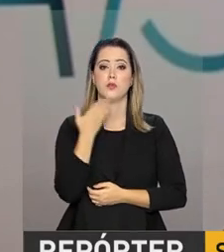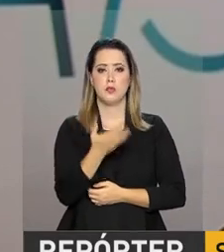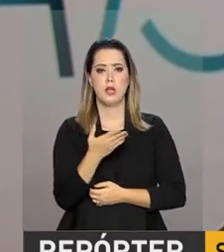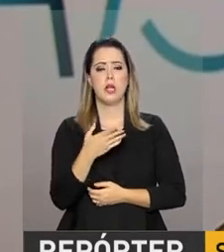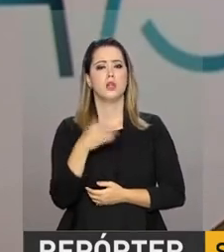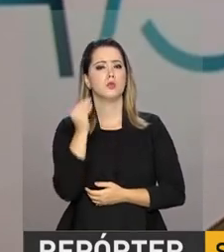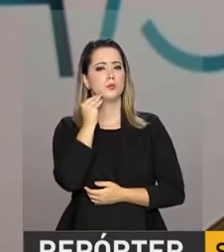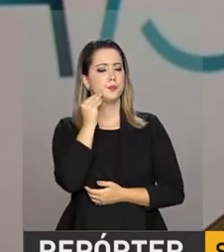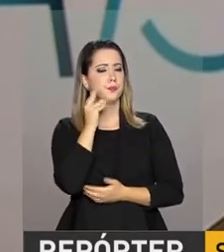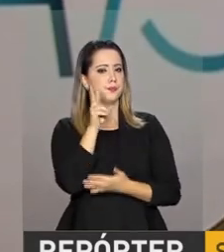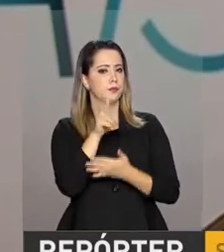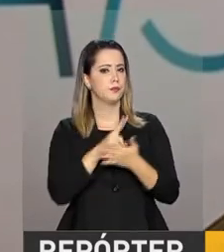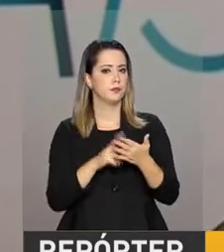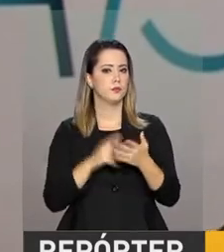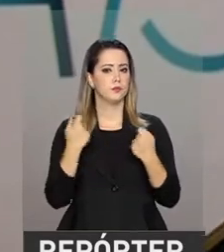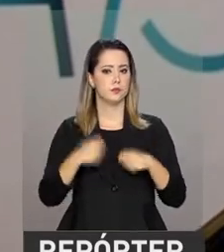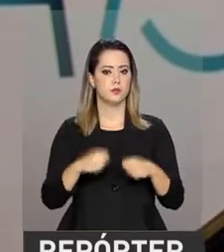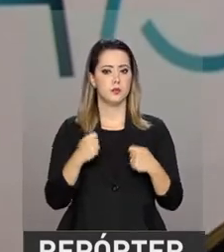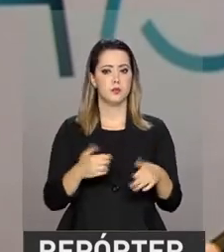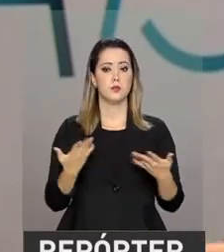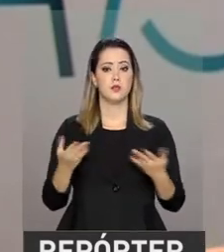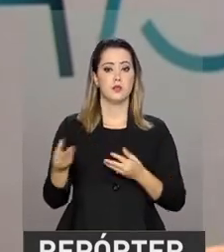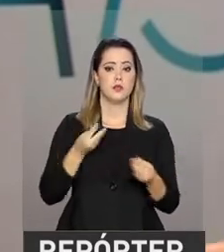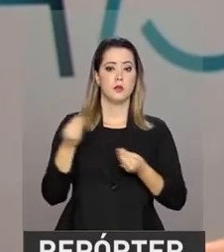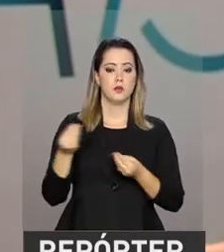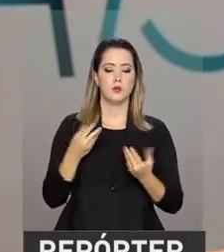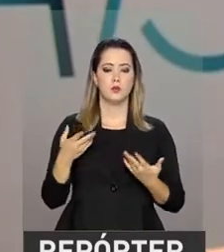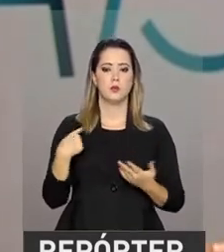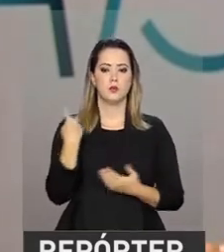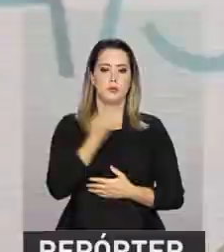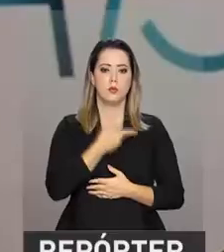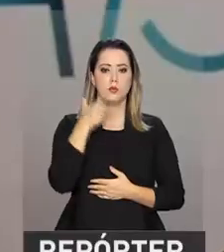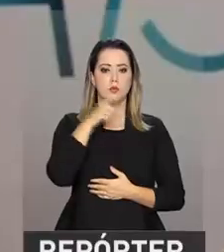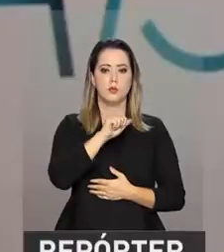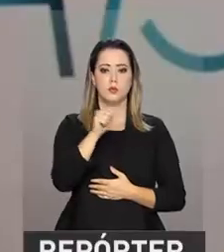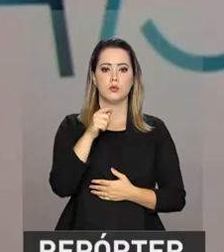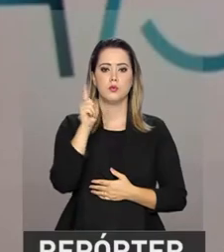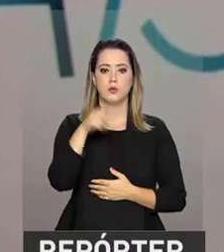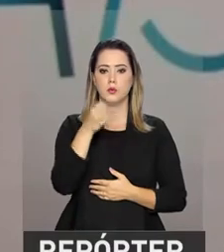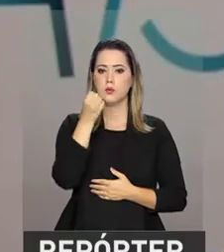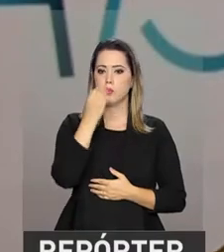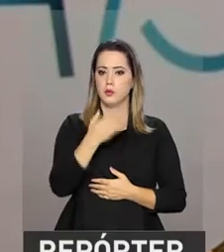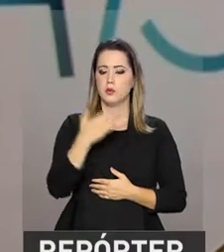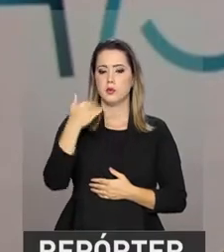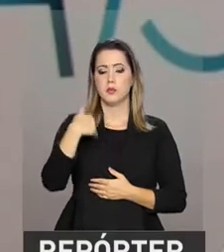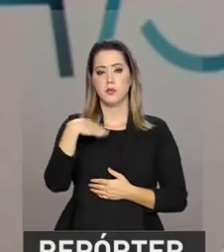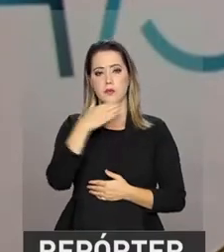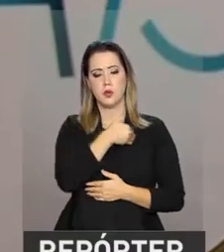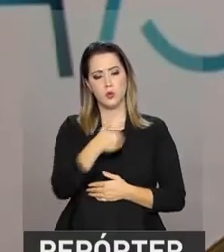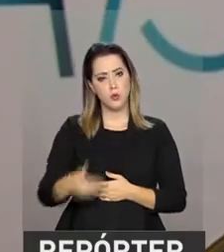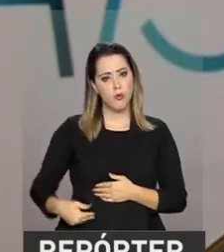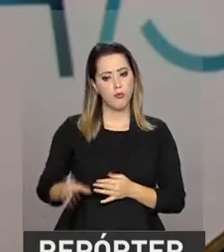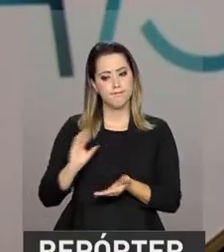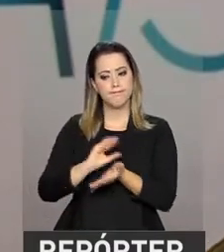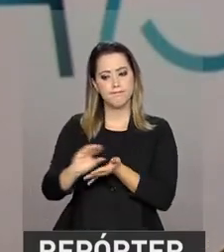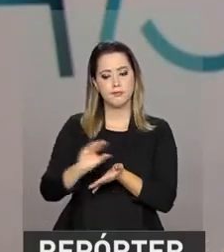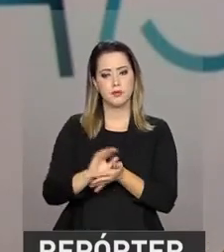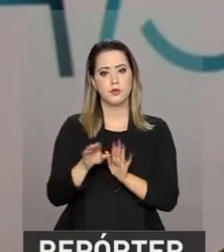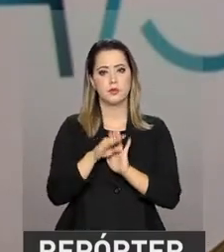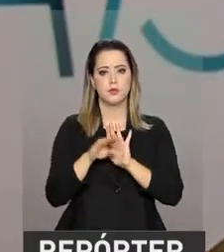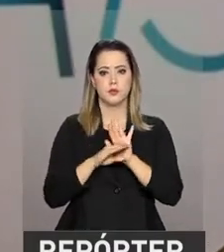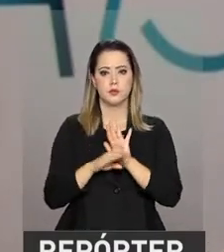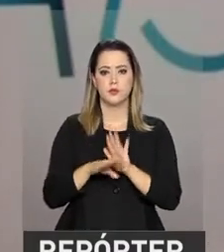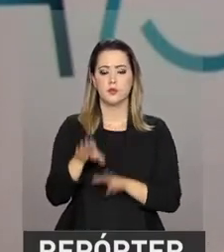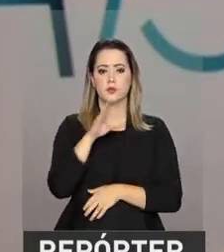ea gente precisava de um aporte para conseguir fazer isso a gente conseguiu é muito legal saber que o governo está investindo em projetos que realmente estão recebendo